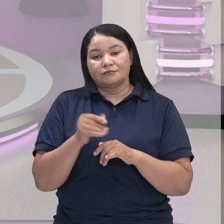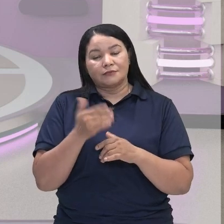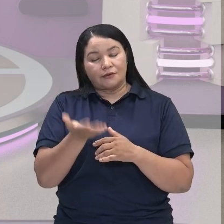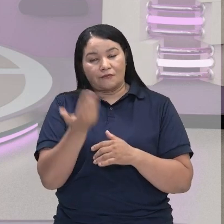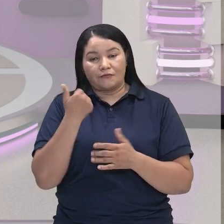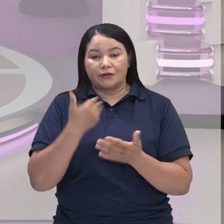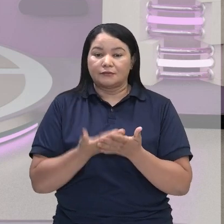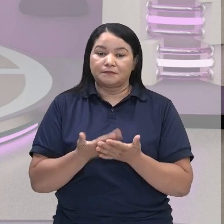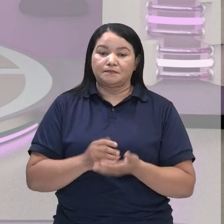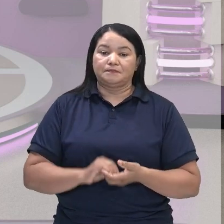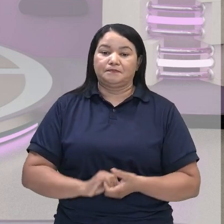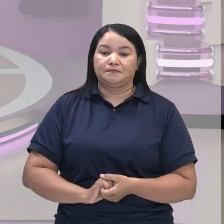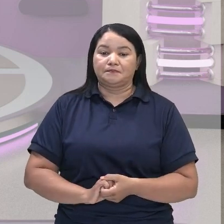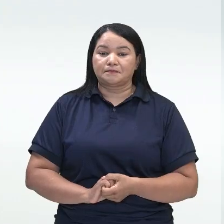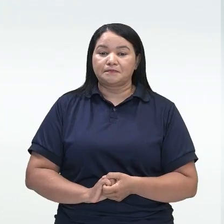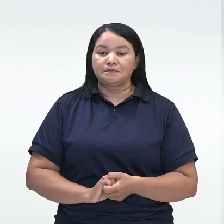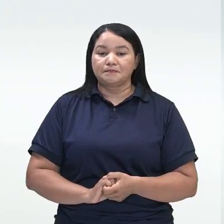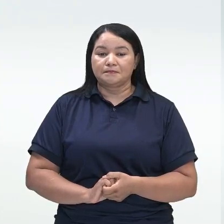para a nossa aula.